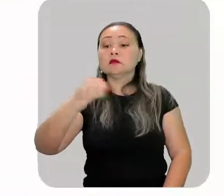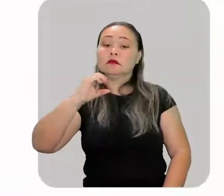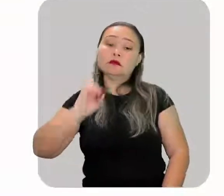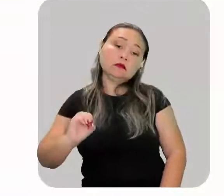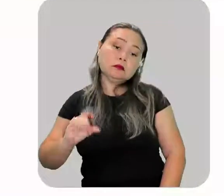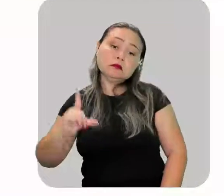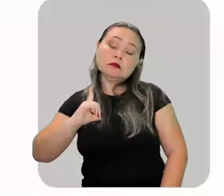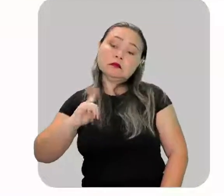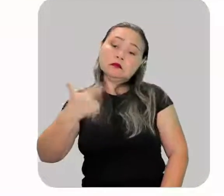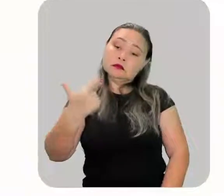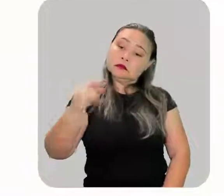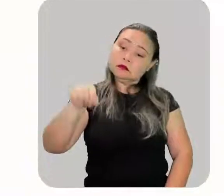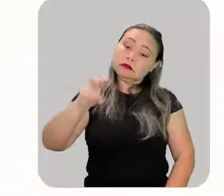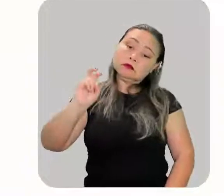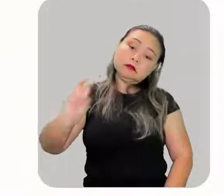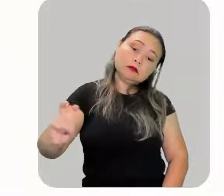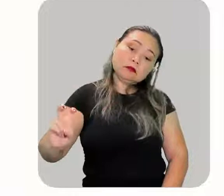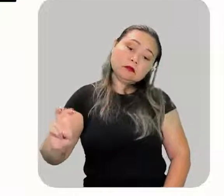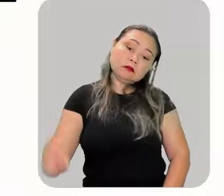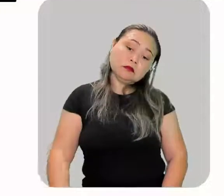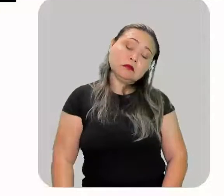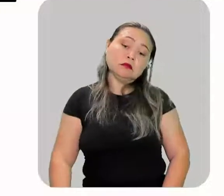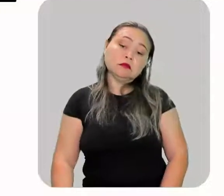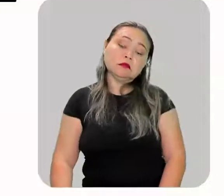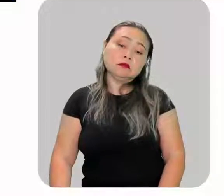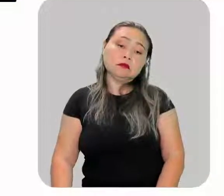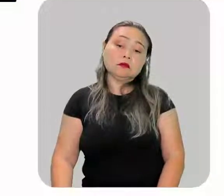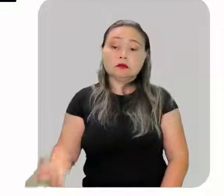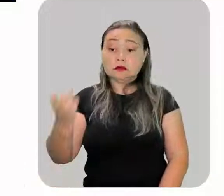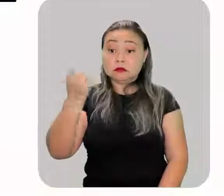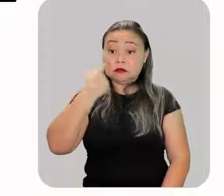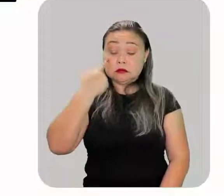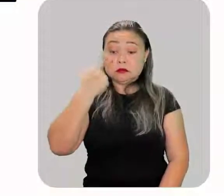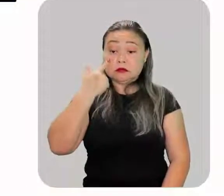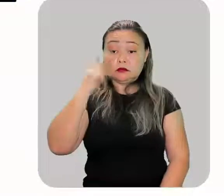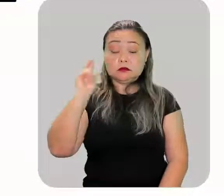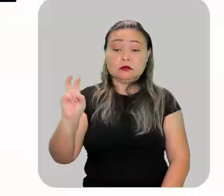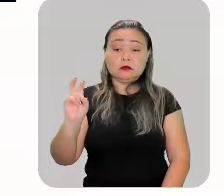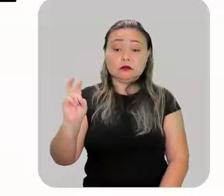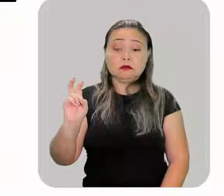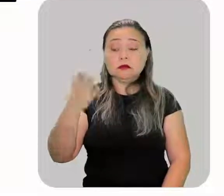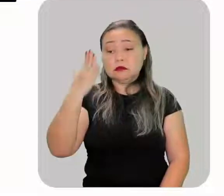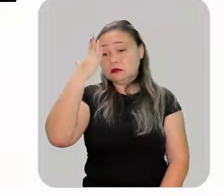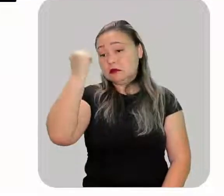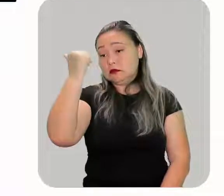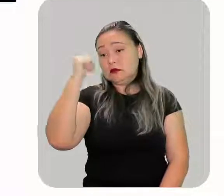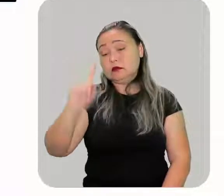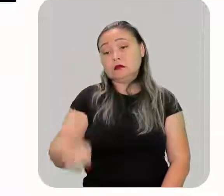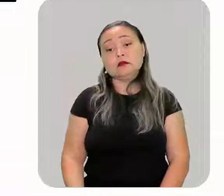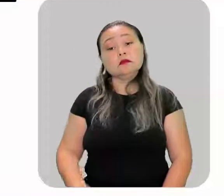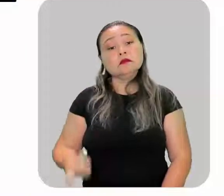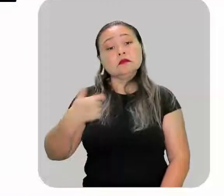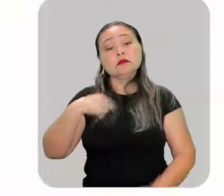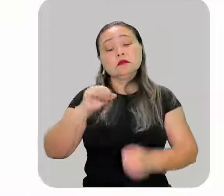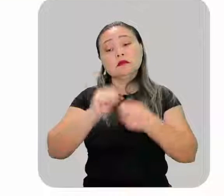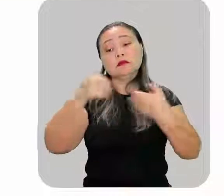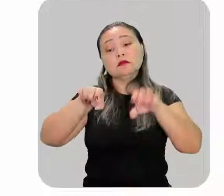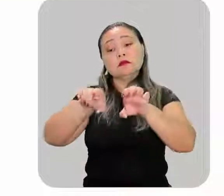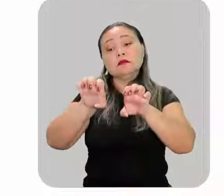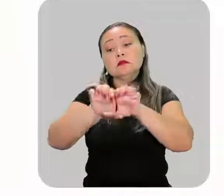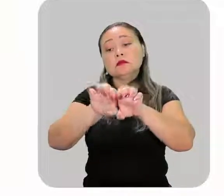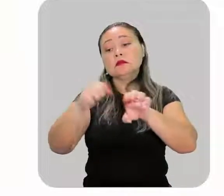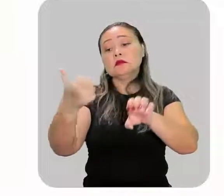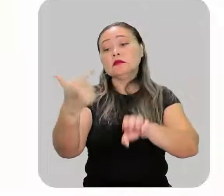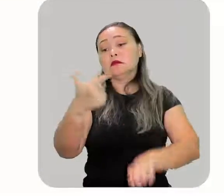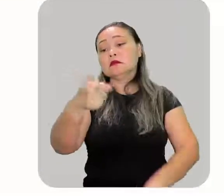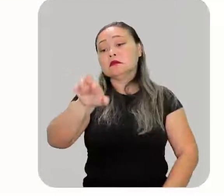2 e 5. A gente viu só o 5, né? Olha lá, só o 5, mas a gente sabe que como ela é a equação do segundo grau, ela pode ter mais de uma,